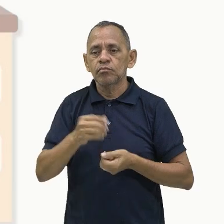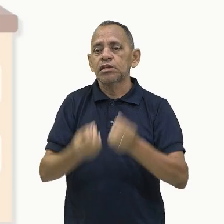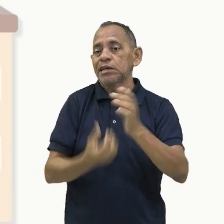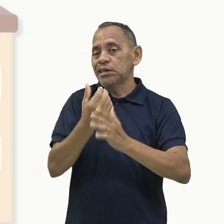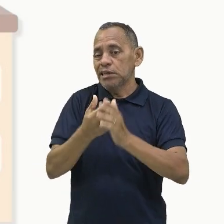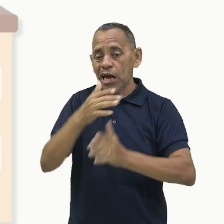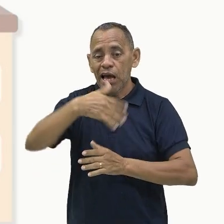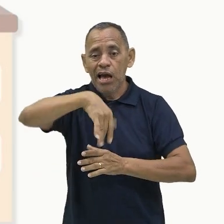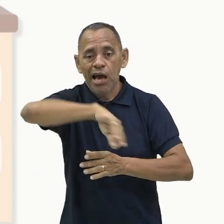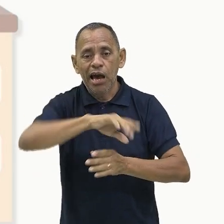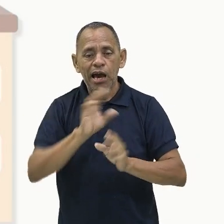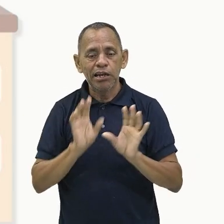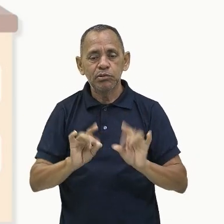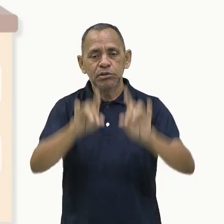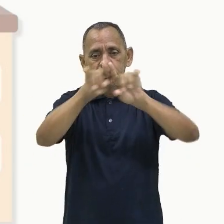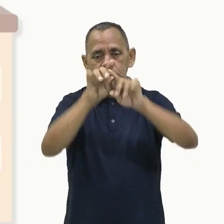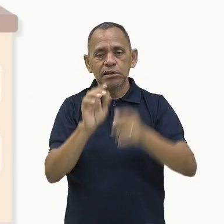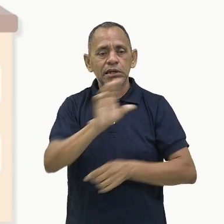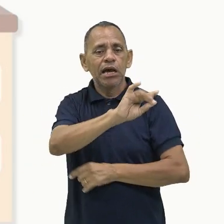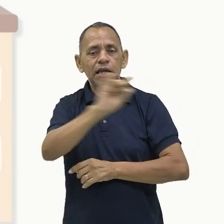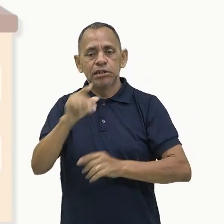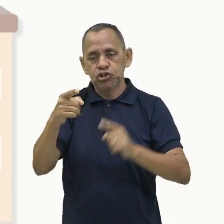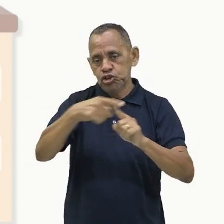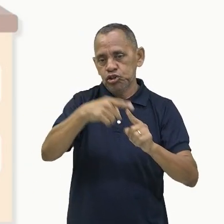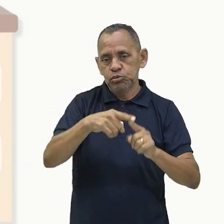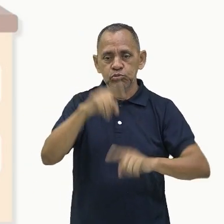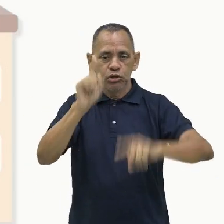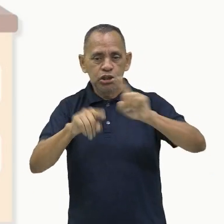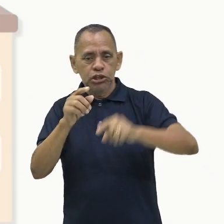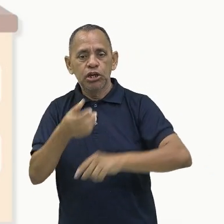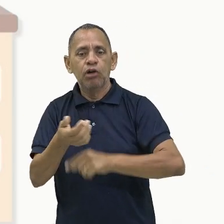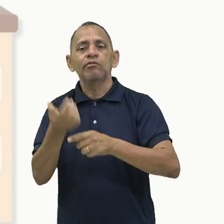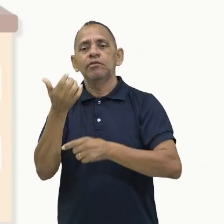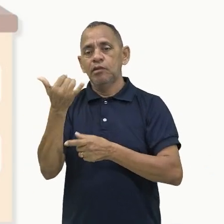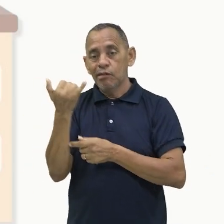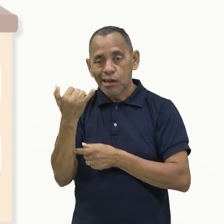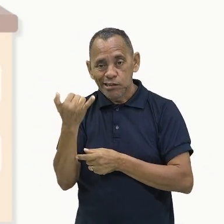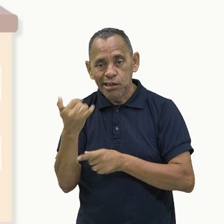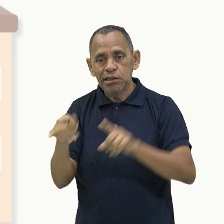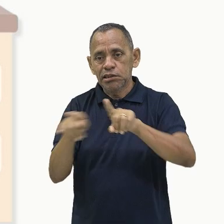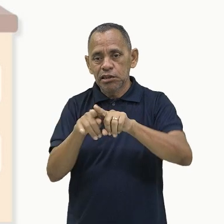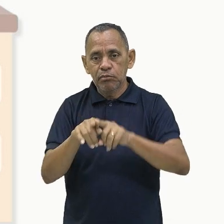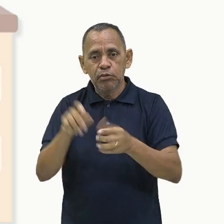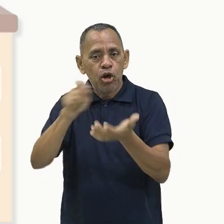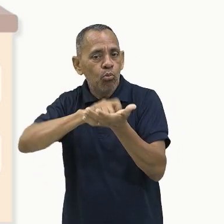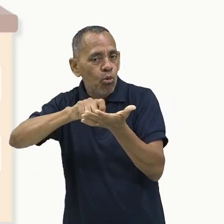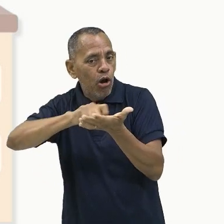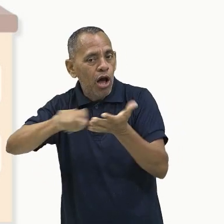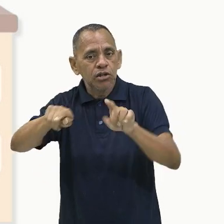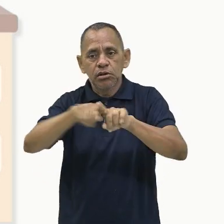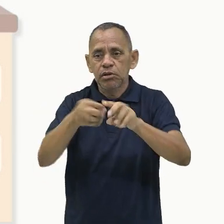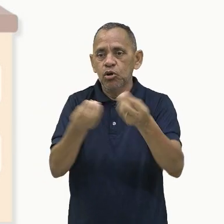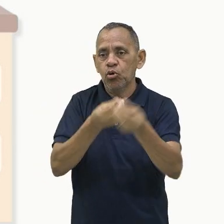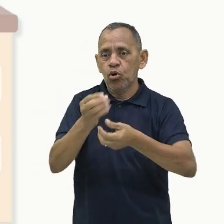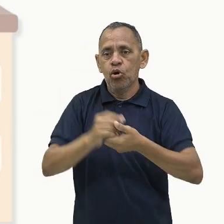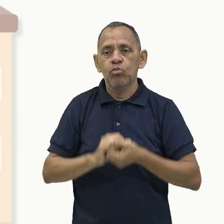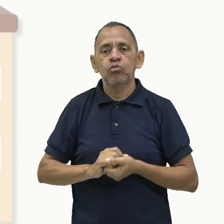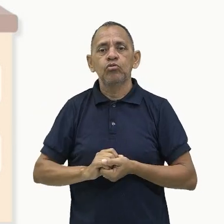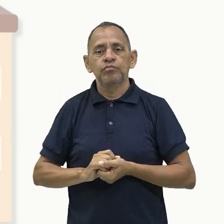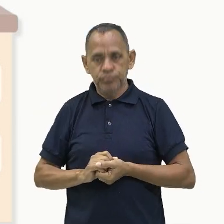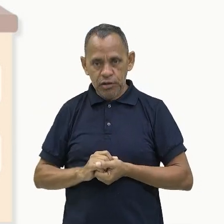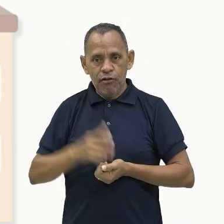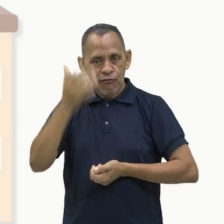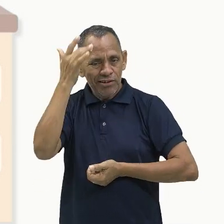para cada tipo de material, como lápis, canetas, borrachas, facilitando assim a localização desses